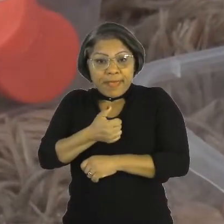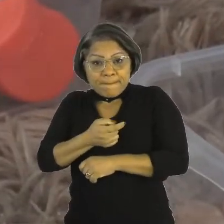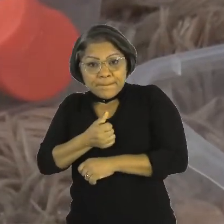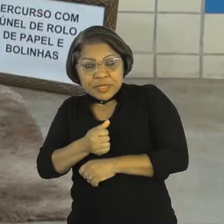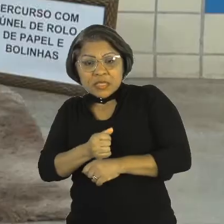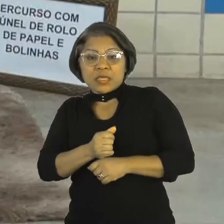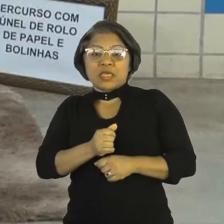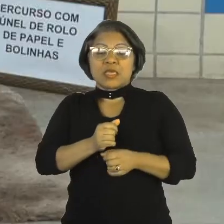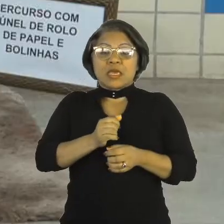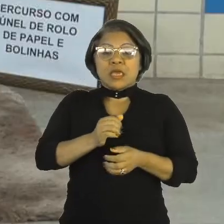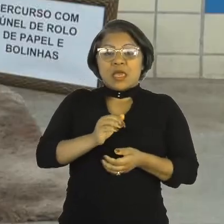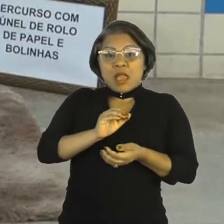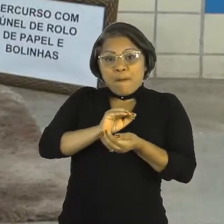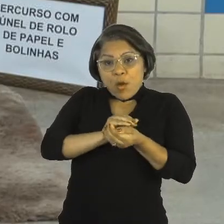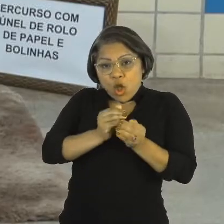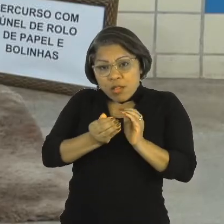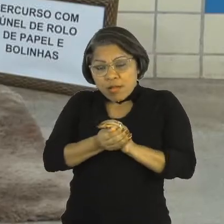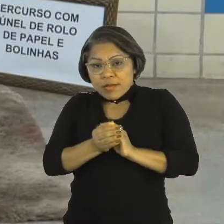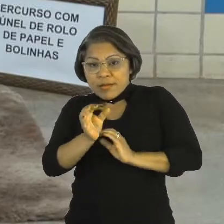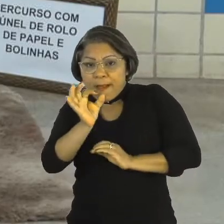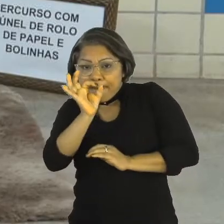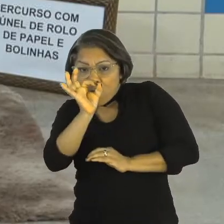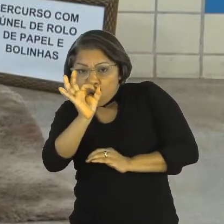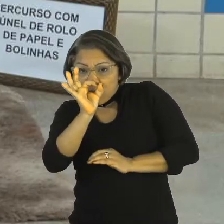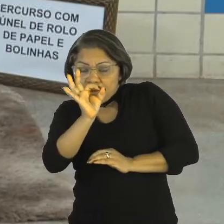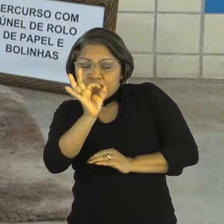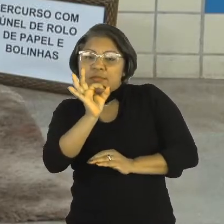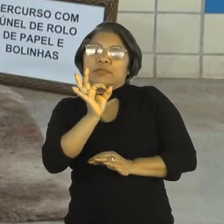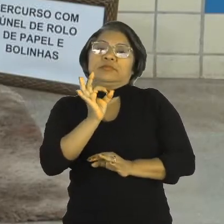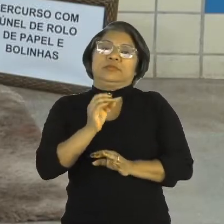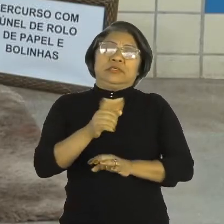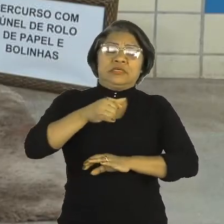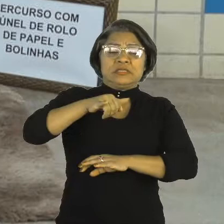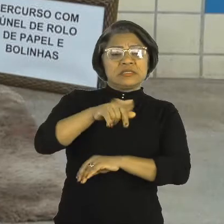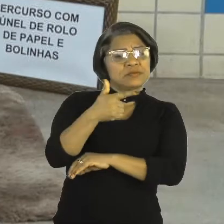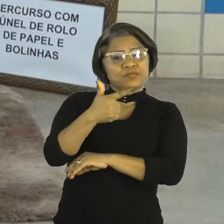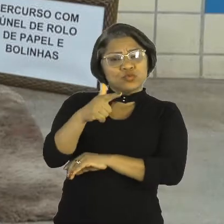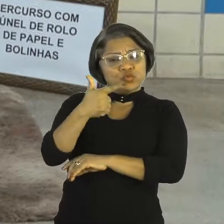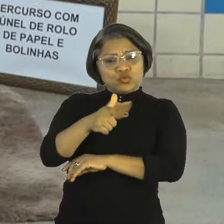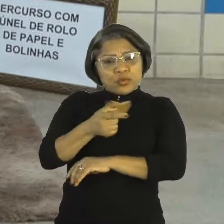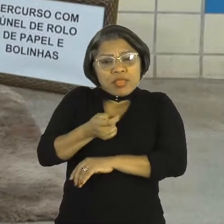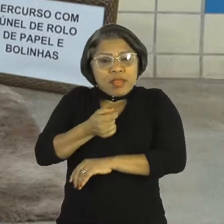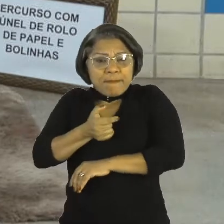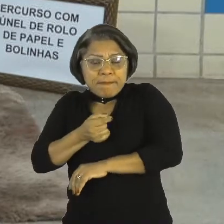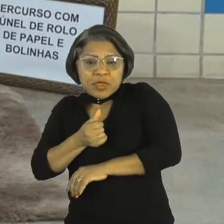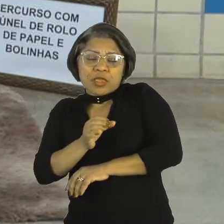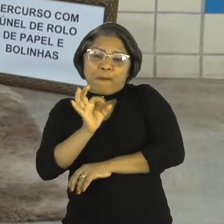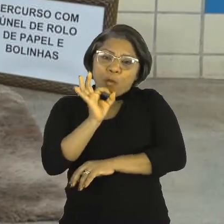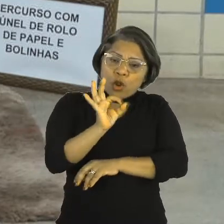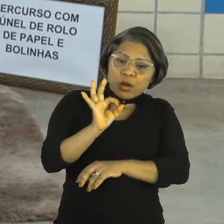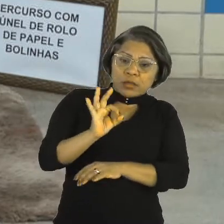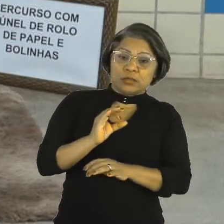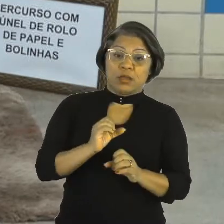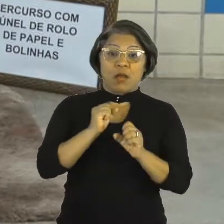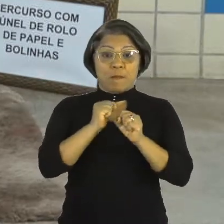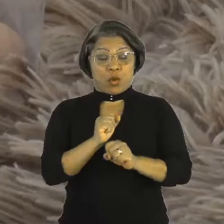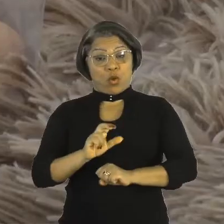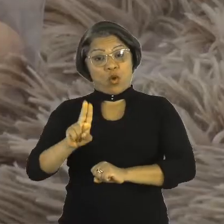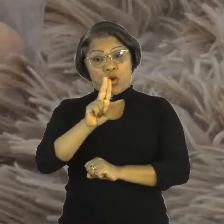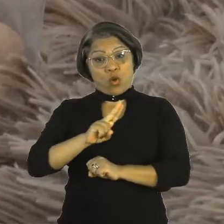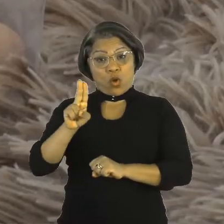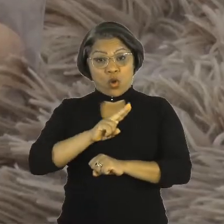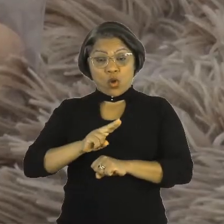bolinhas. Caso você não tenha bolinhas ou essas tampinhas em casa, você também pode estar utilizando